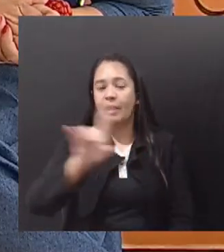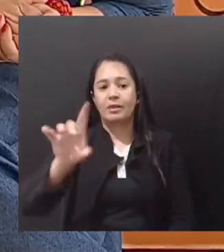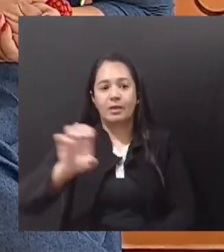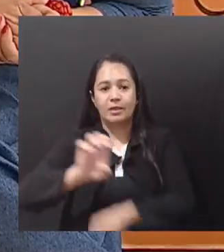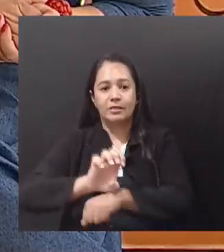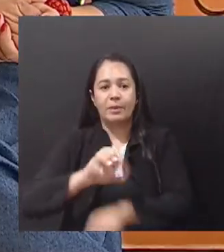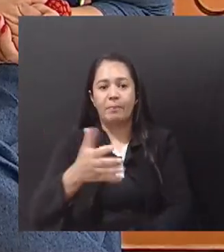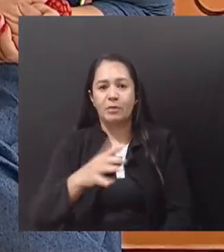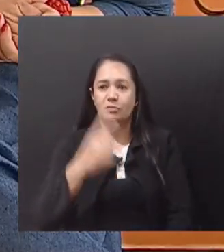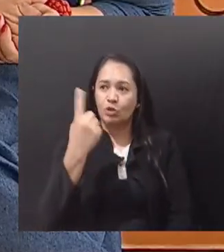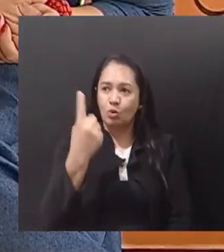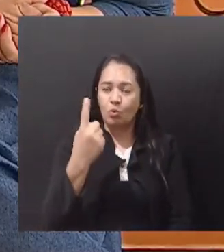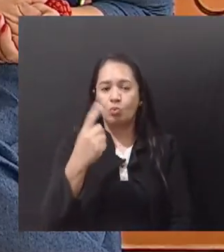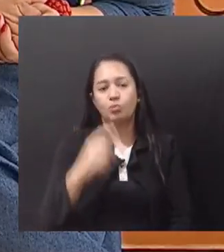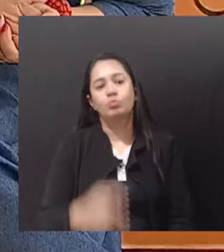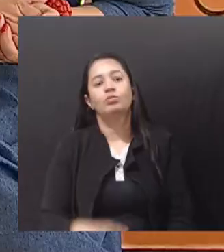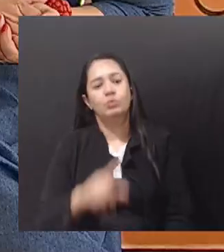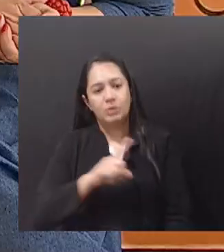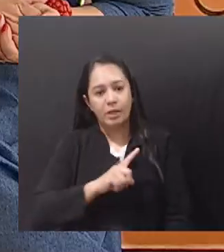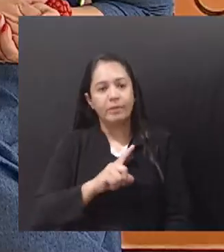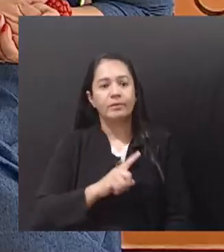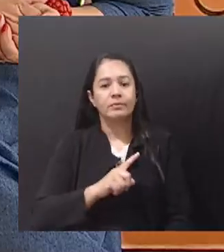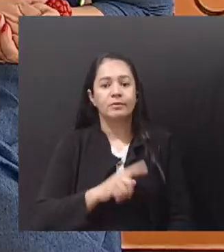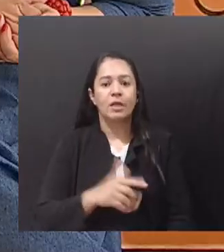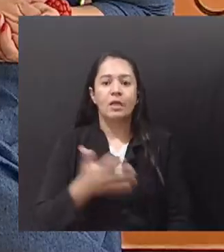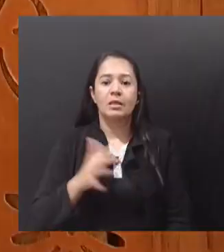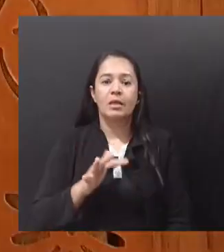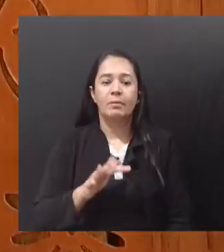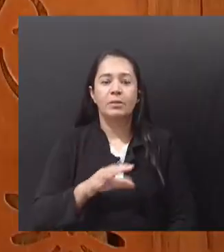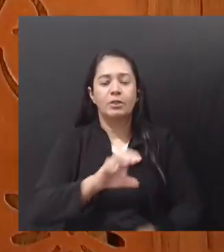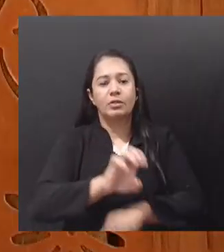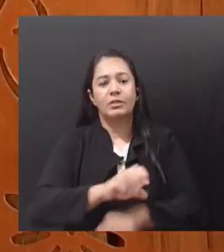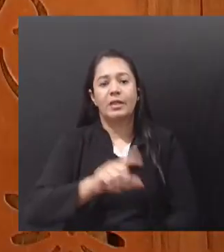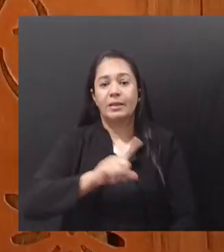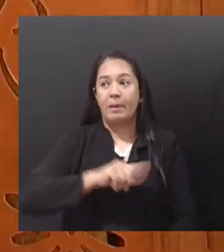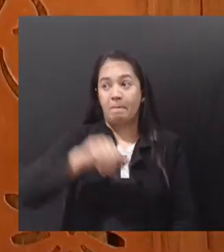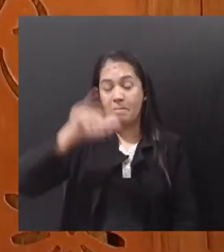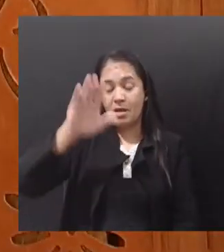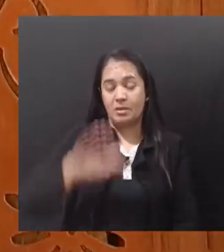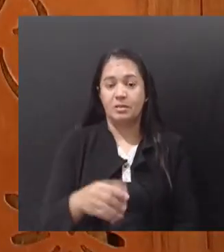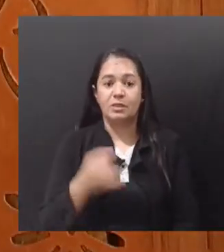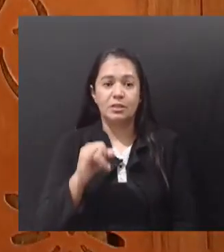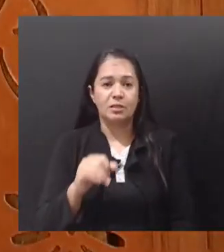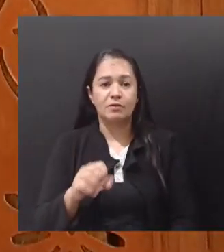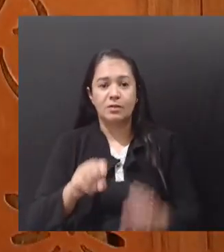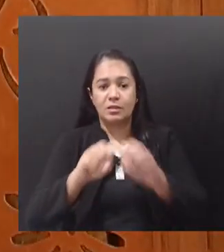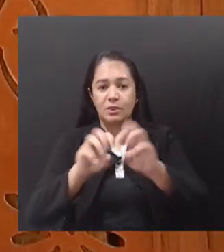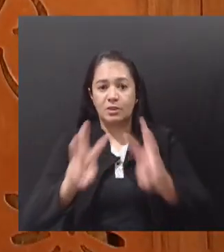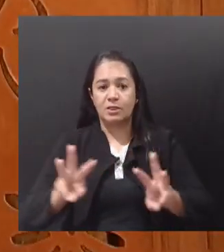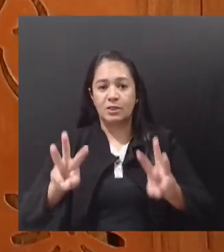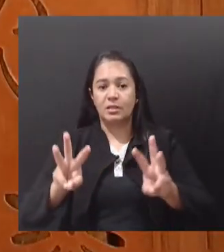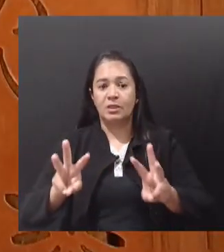menos um ou dois, e dependendo do estado tem até mais. Então, se você entrar no site